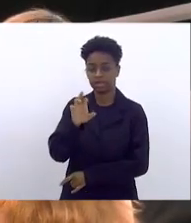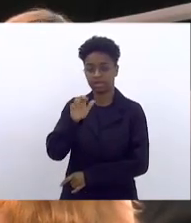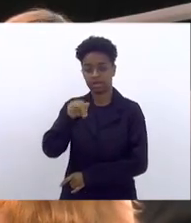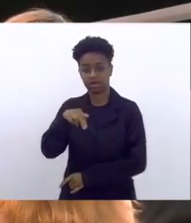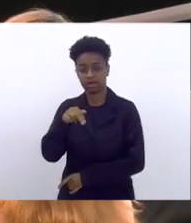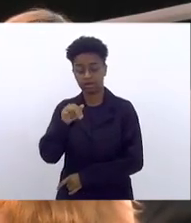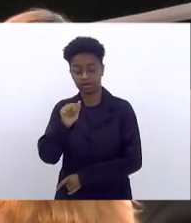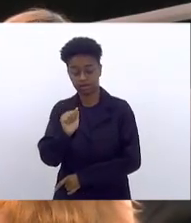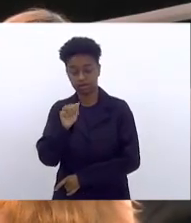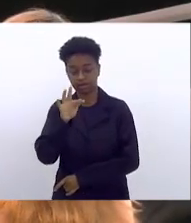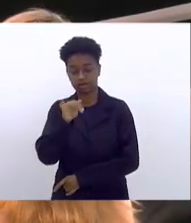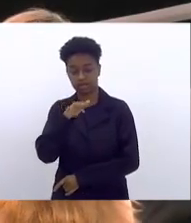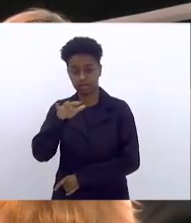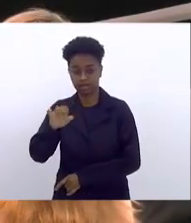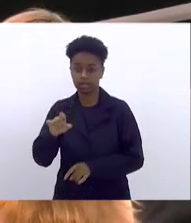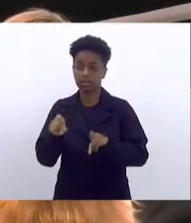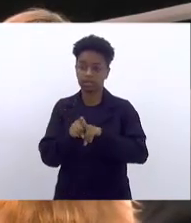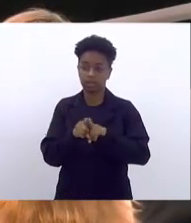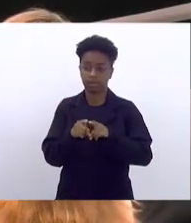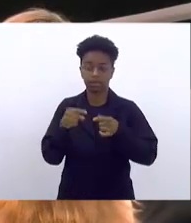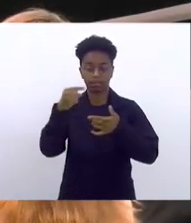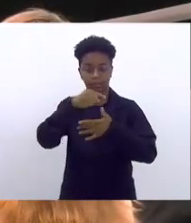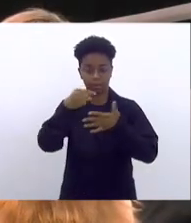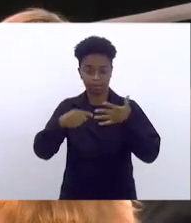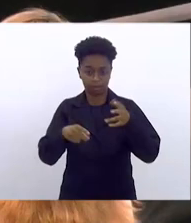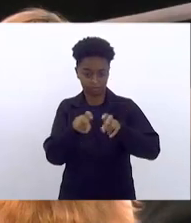Tia Ju nosso desembargador